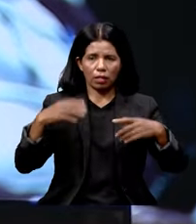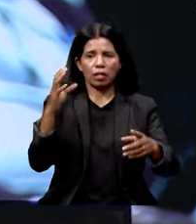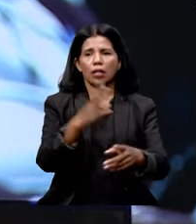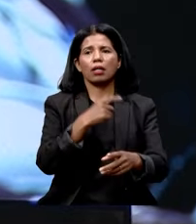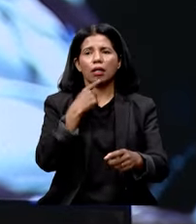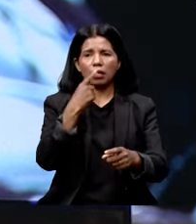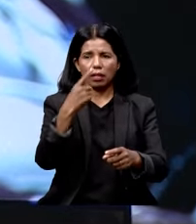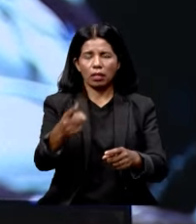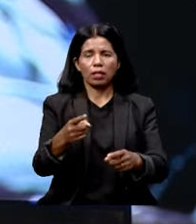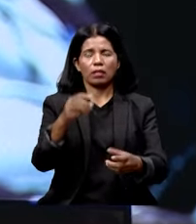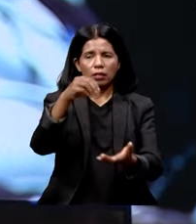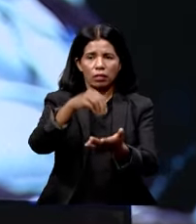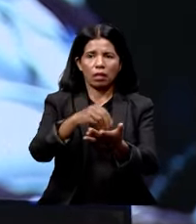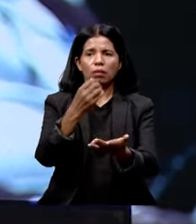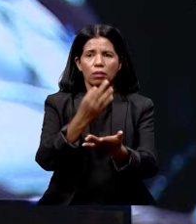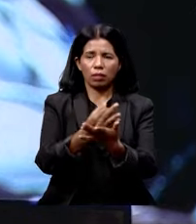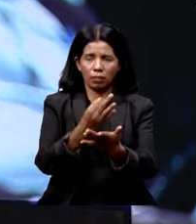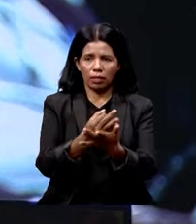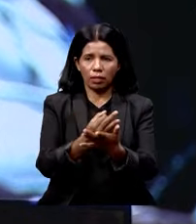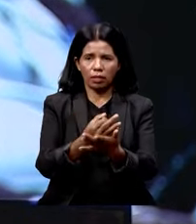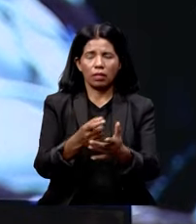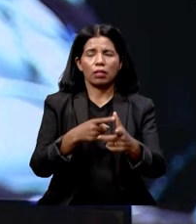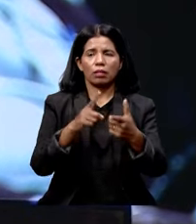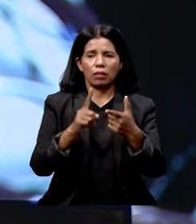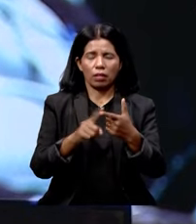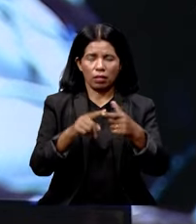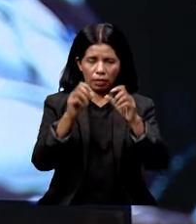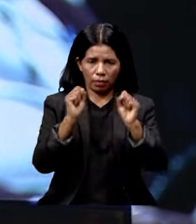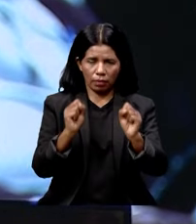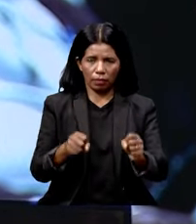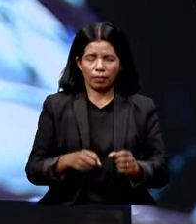atu prevê orçamento para depois atu bele